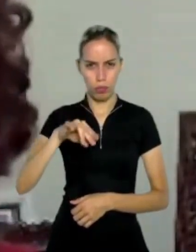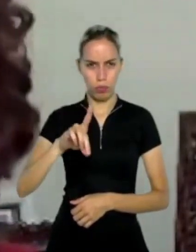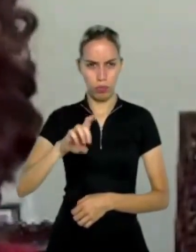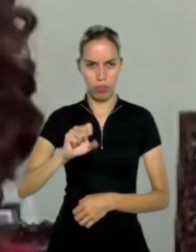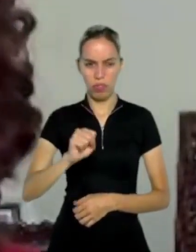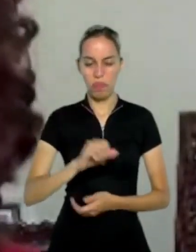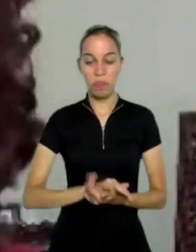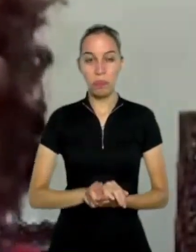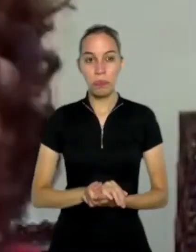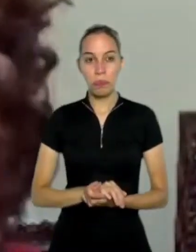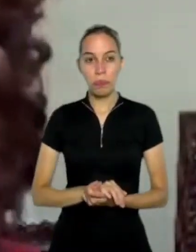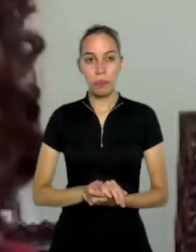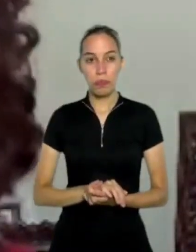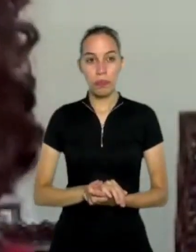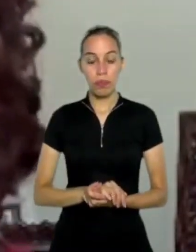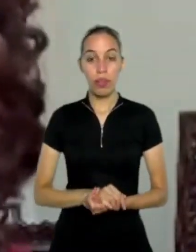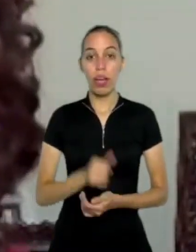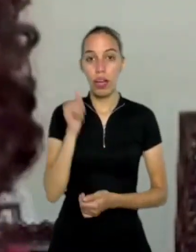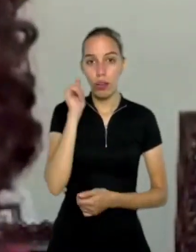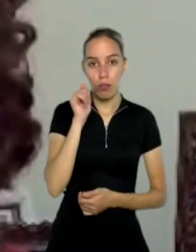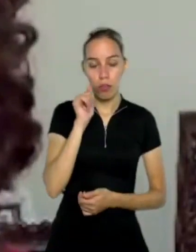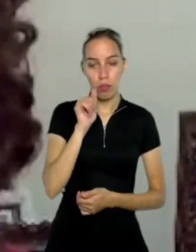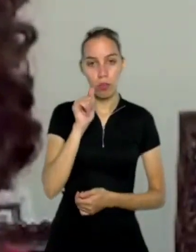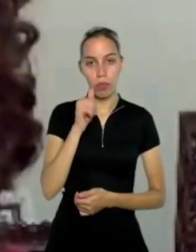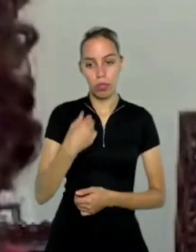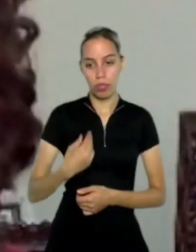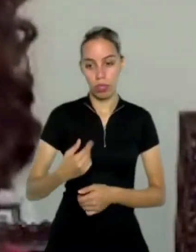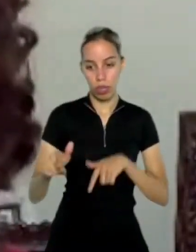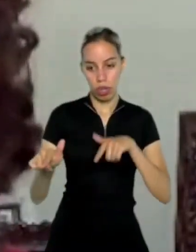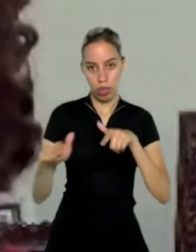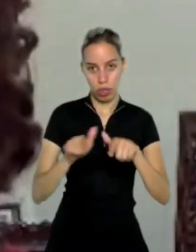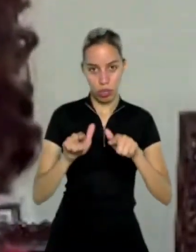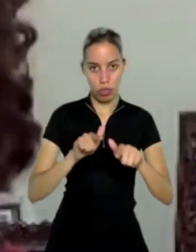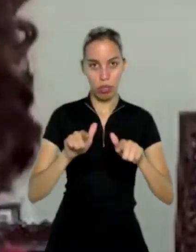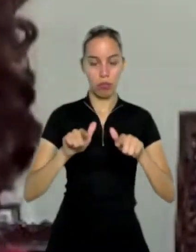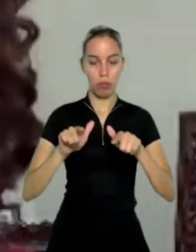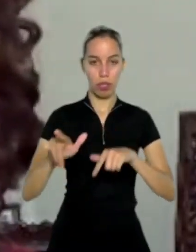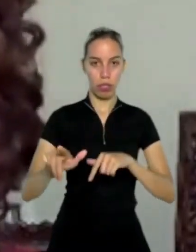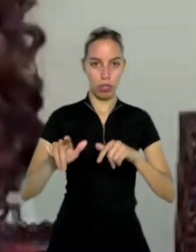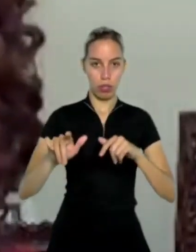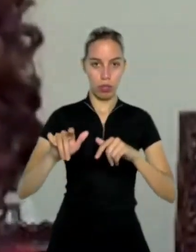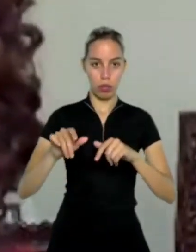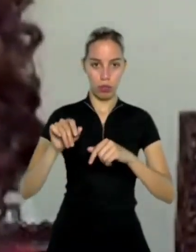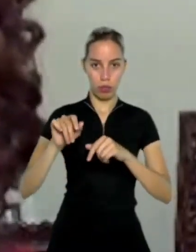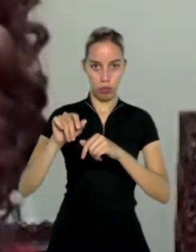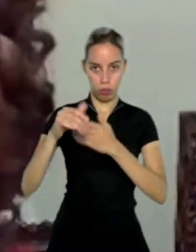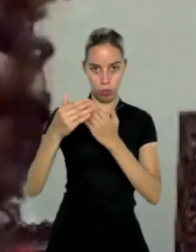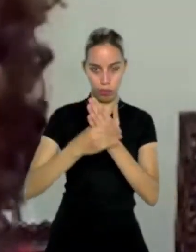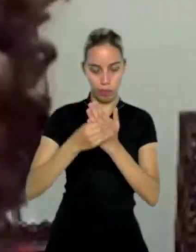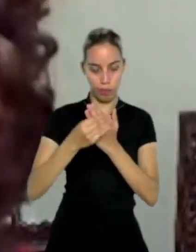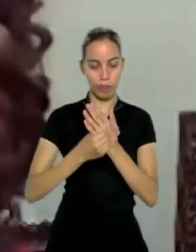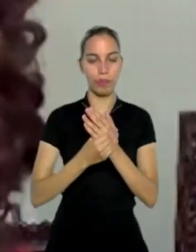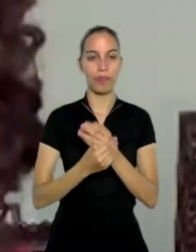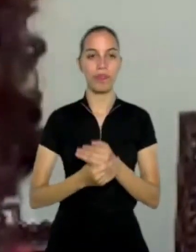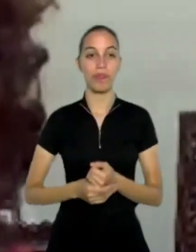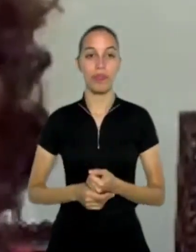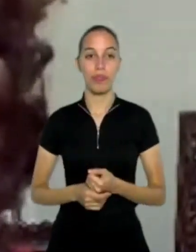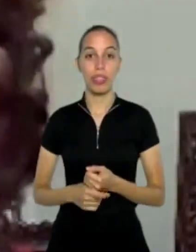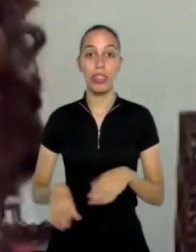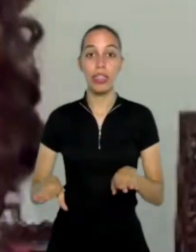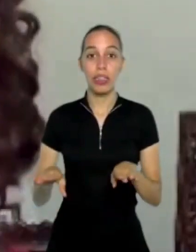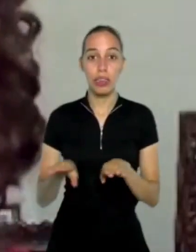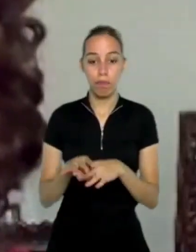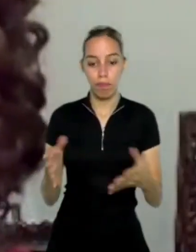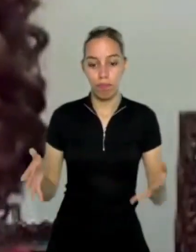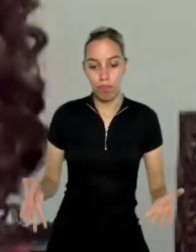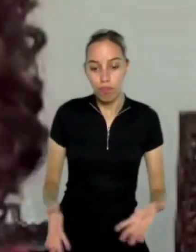editoras, então, mulheres que trabalham nessa cadeia do livro, e para poder também